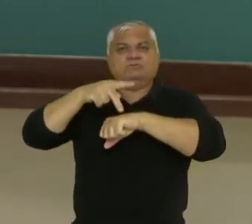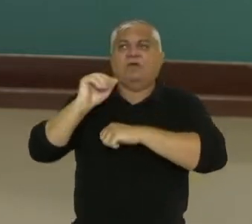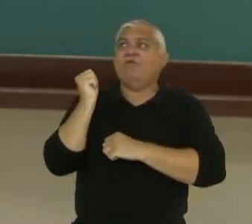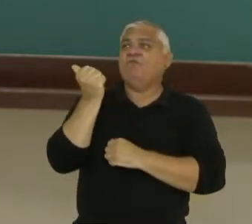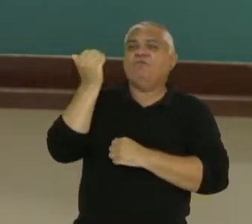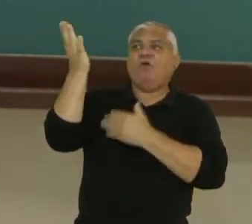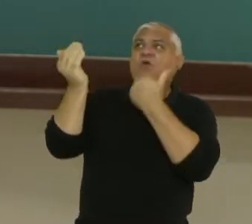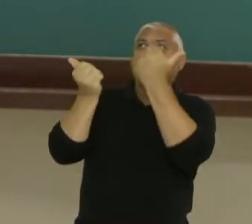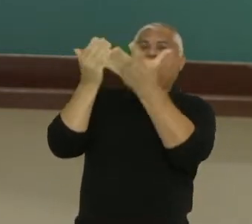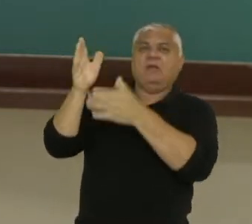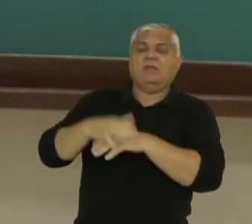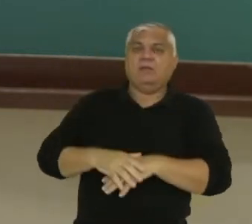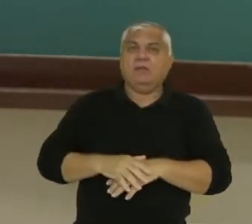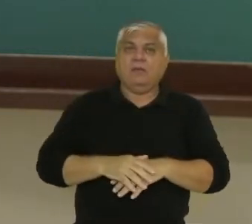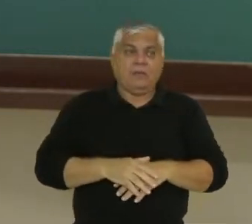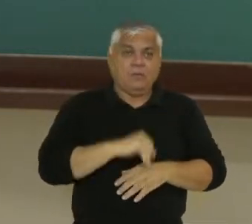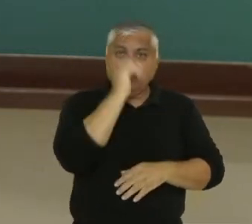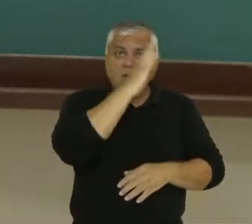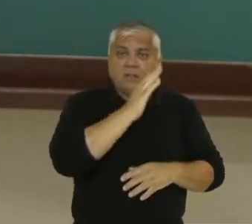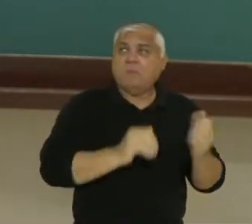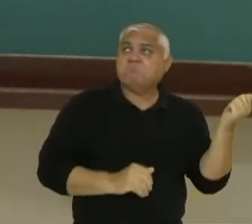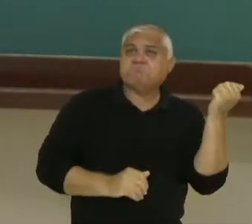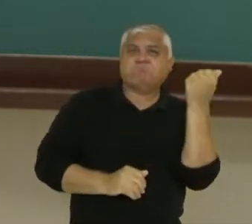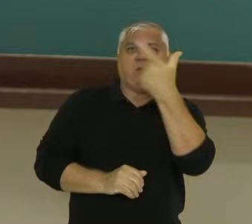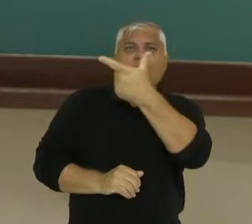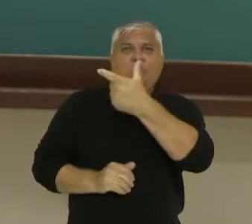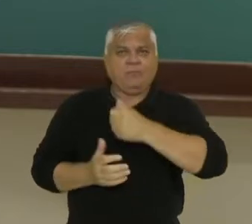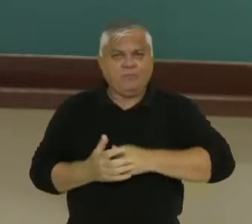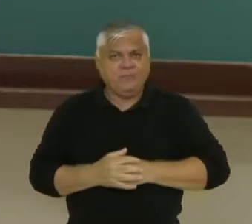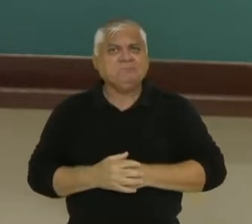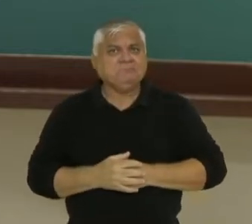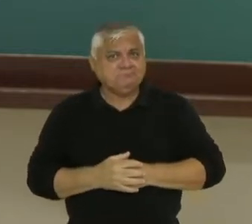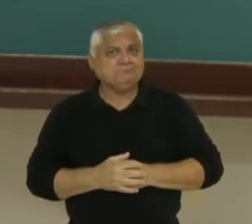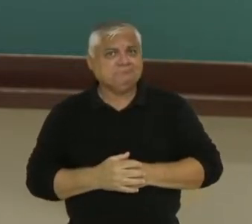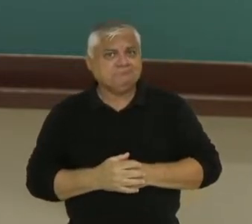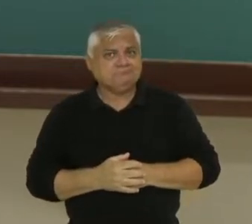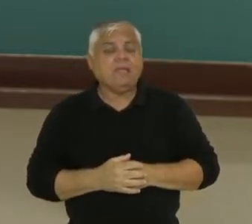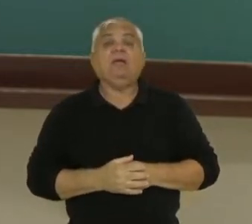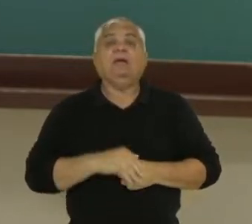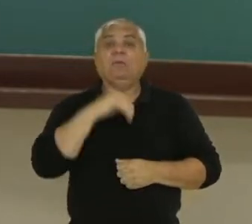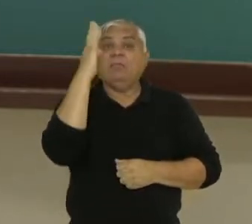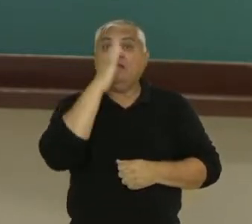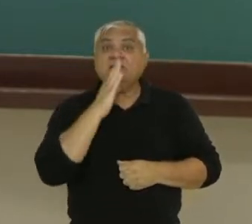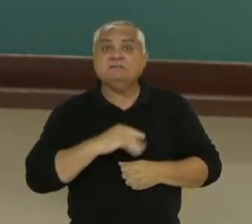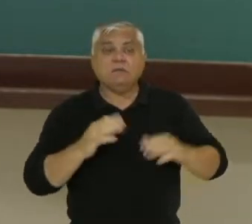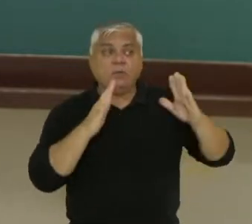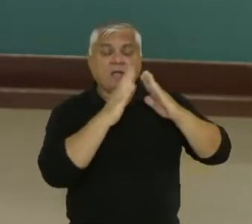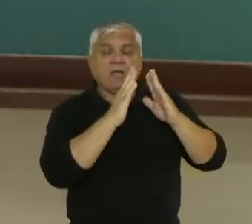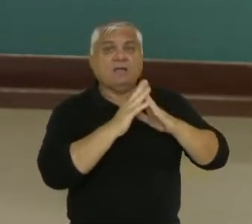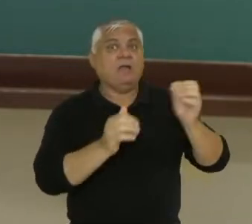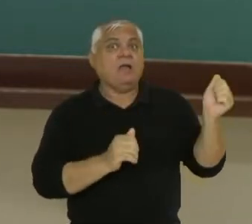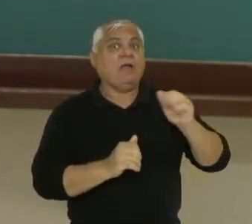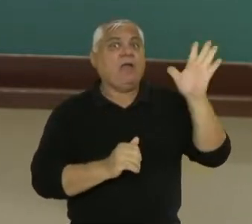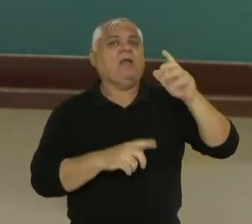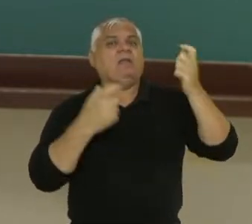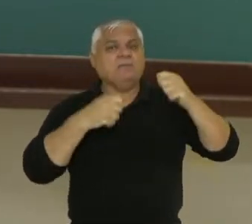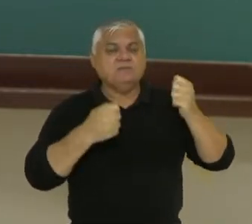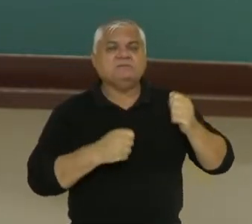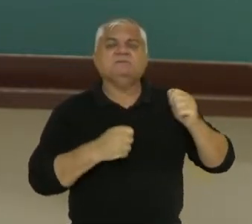de desenvolvidos. A gente já caiu nos últimos anos, mas ainda precisa cair muito mais, e isso faz com